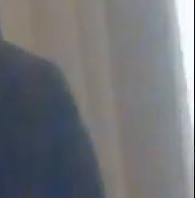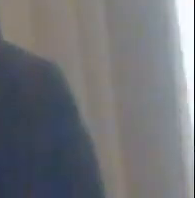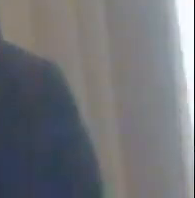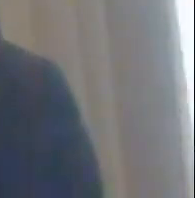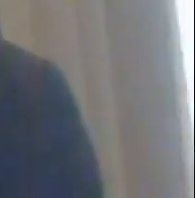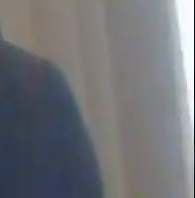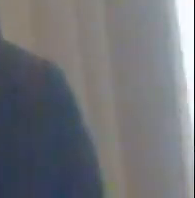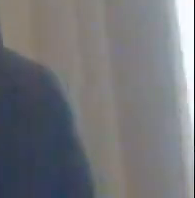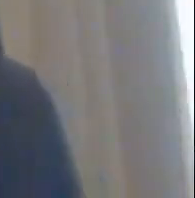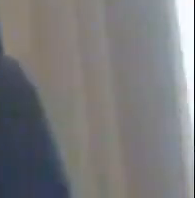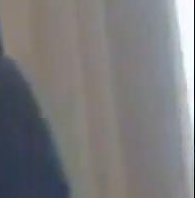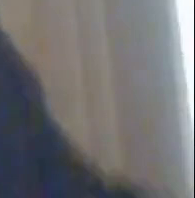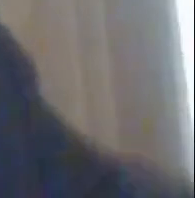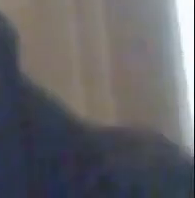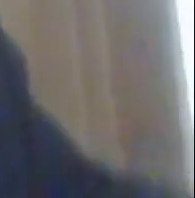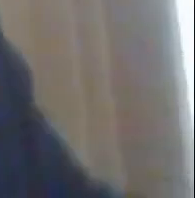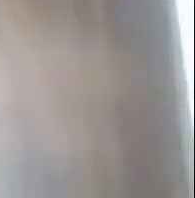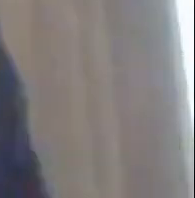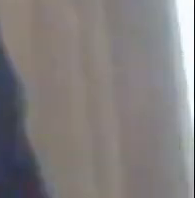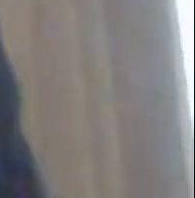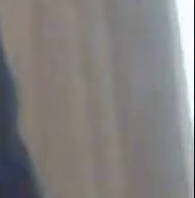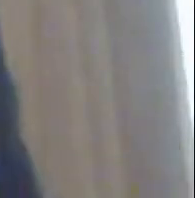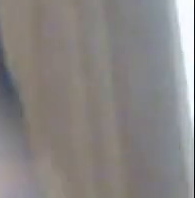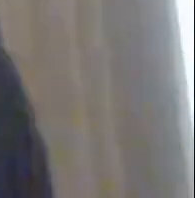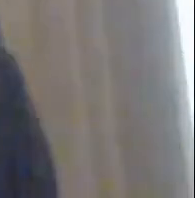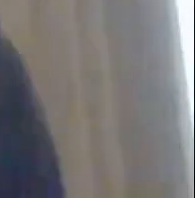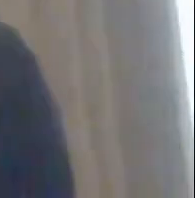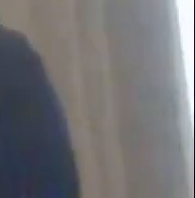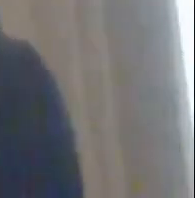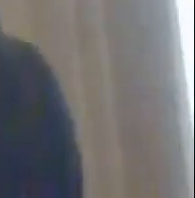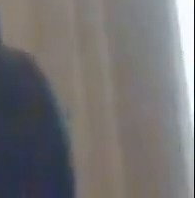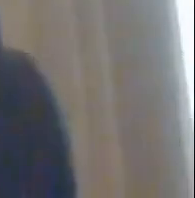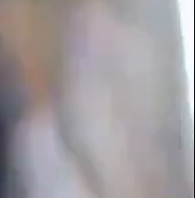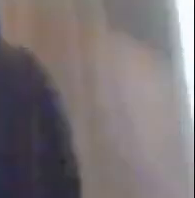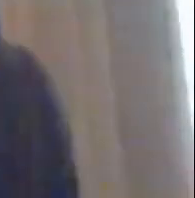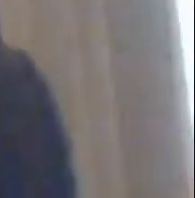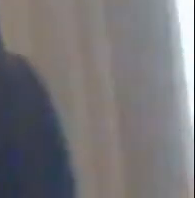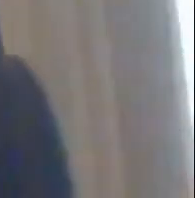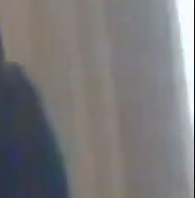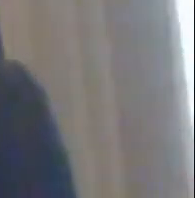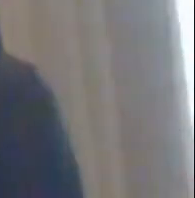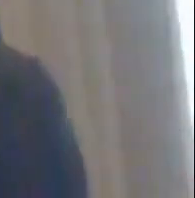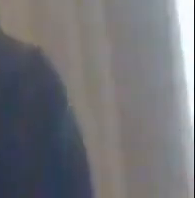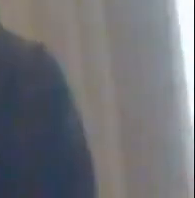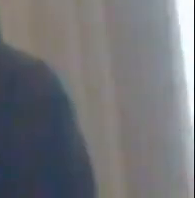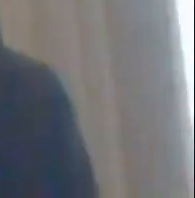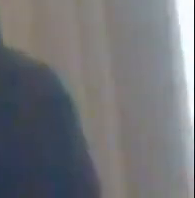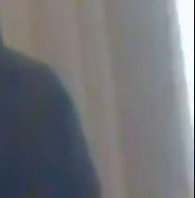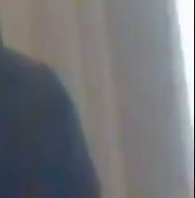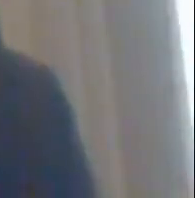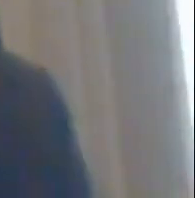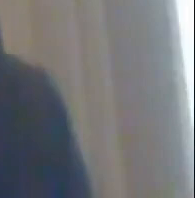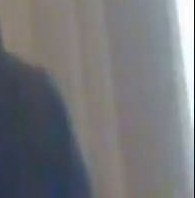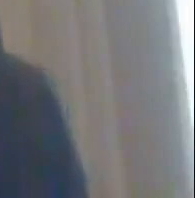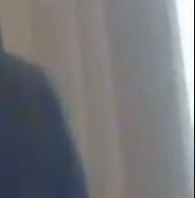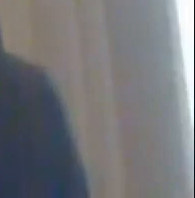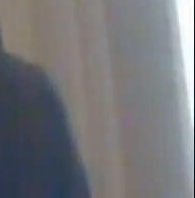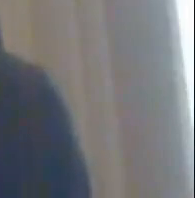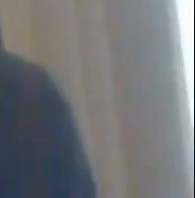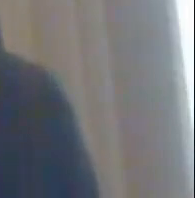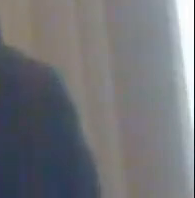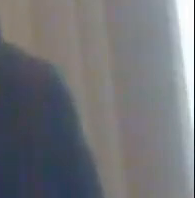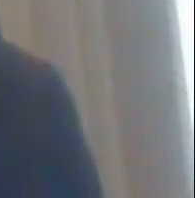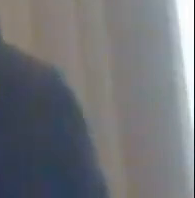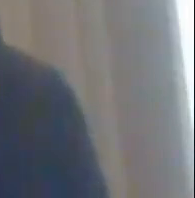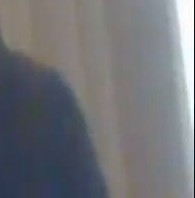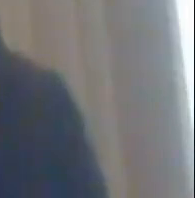estar aí hoje com vocês, com um compromisso que a gente assumiu bem antes, e aí teve que conciliar as agendas. Mas muito obrigado pela oportunidade de estar